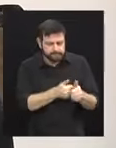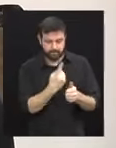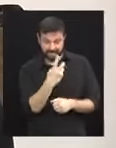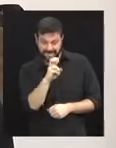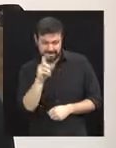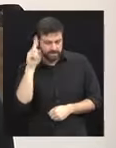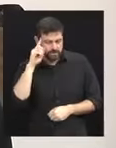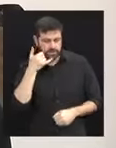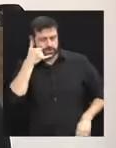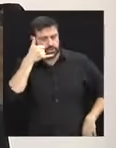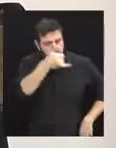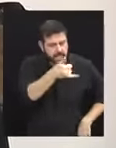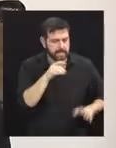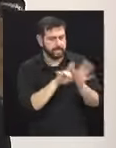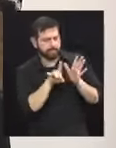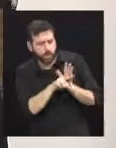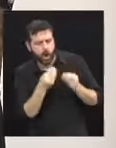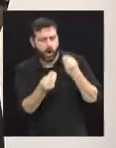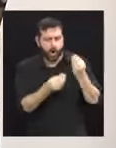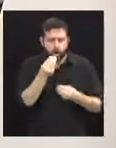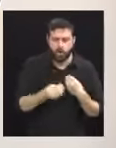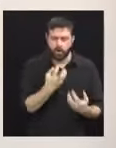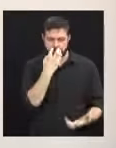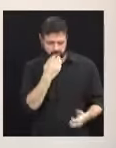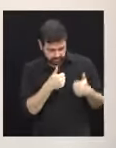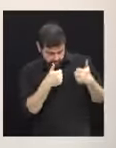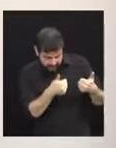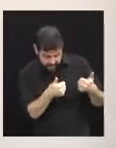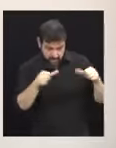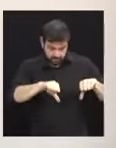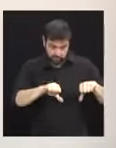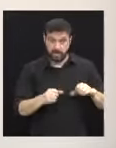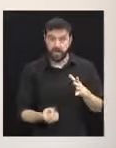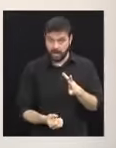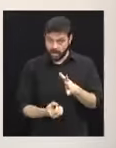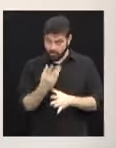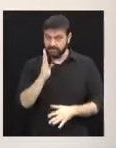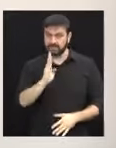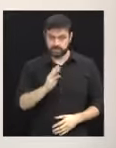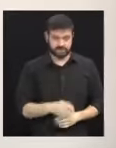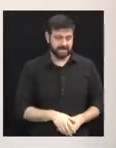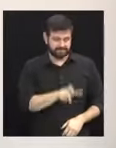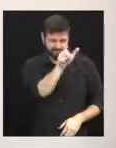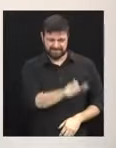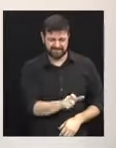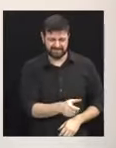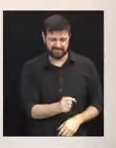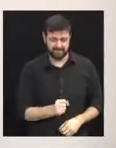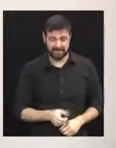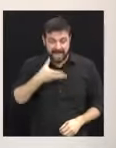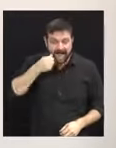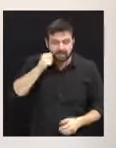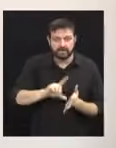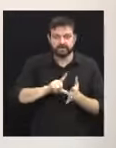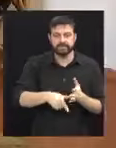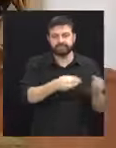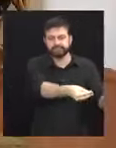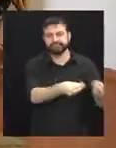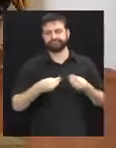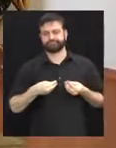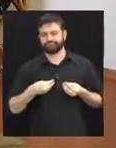dias a gente faz um contato para saber como está. Às vezes acontece devolução. Aconteceu essa semana essa semana nós tivemos uma